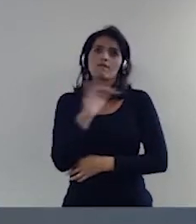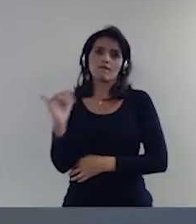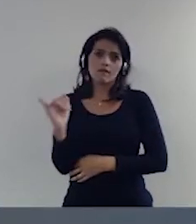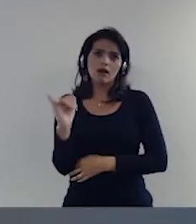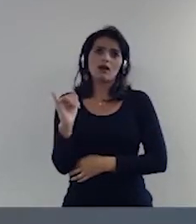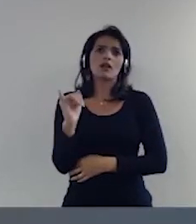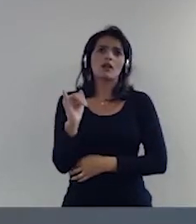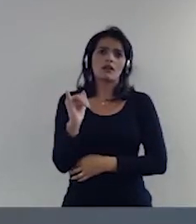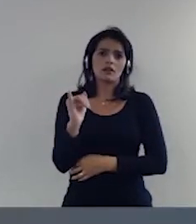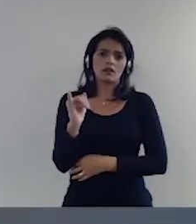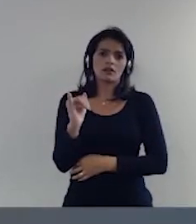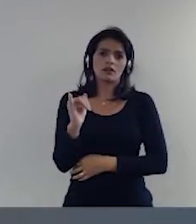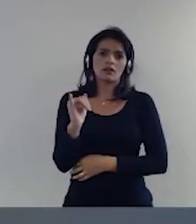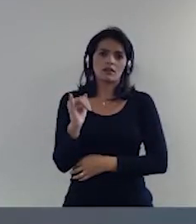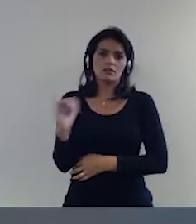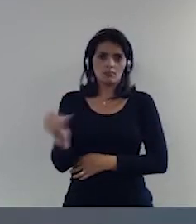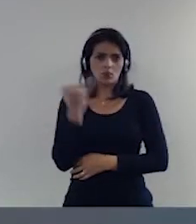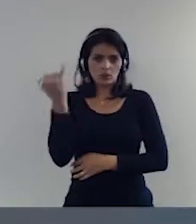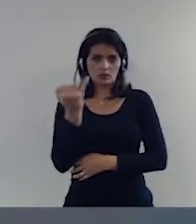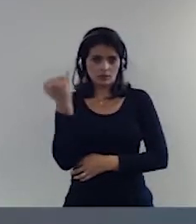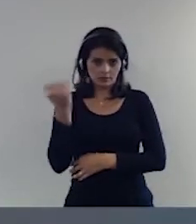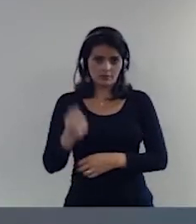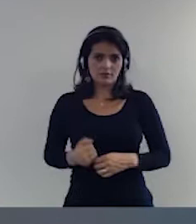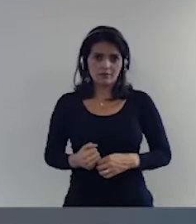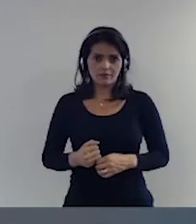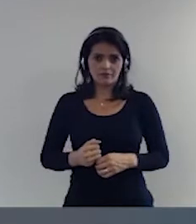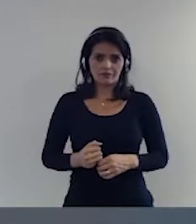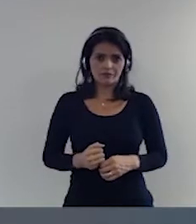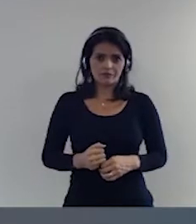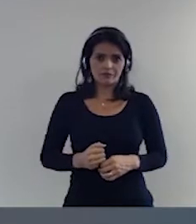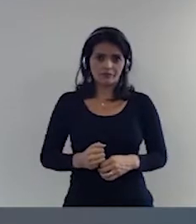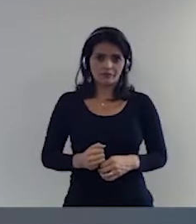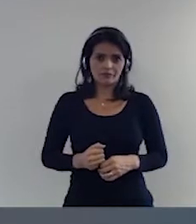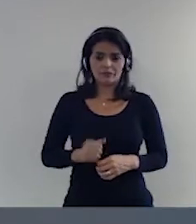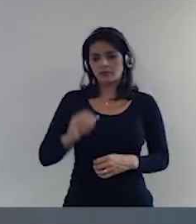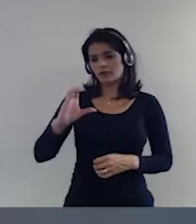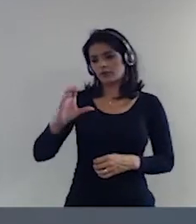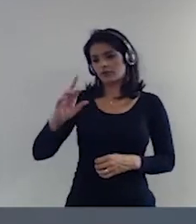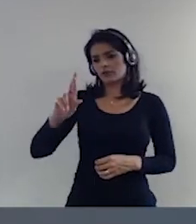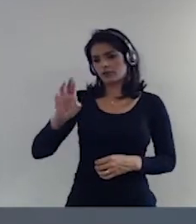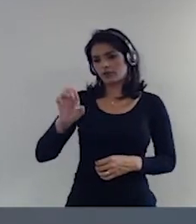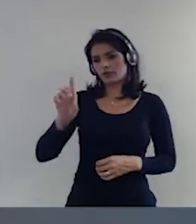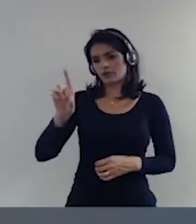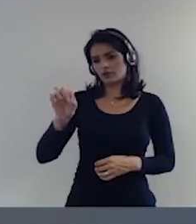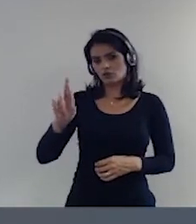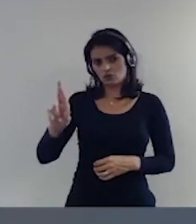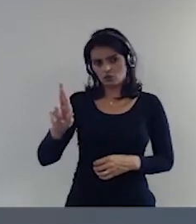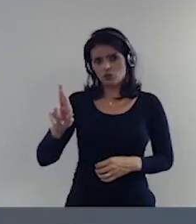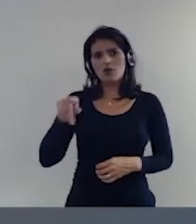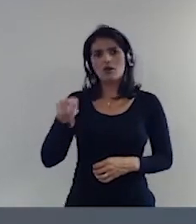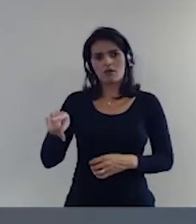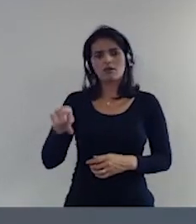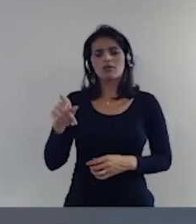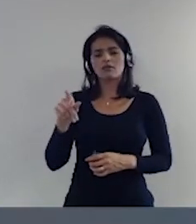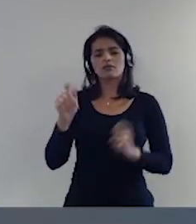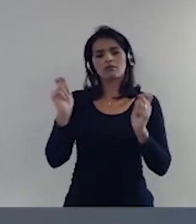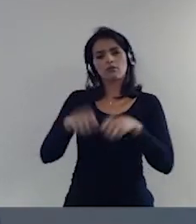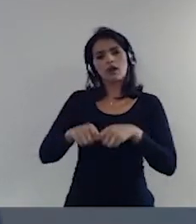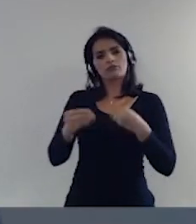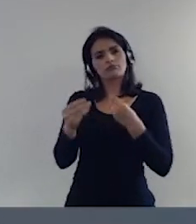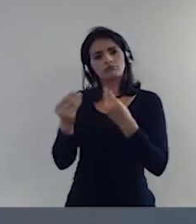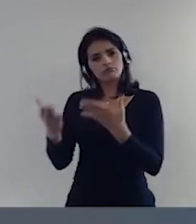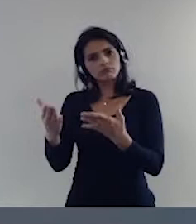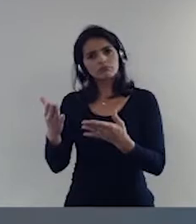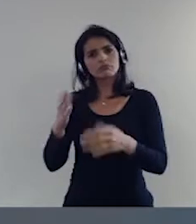no futuro próximo, ele atribui ao credor da prestação excessivamente onerosa a possibilidade de manter